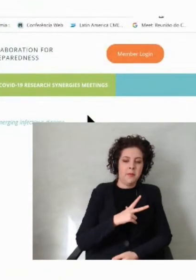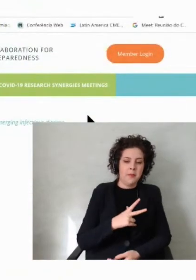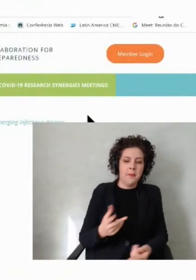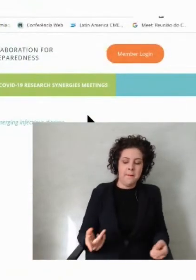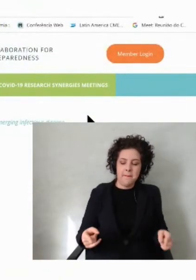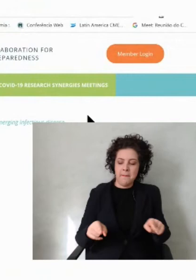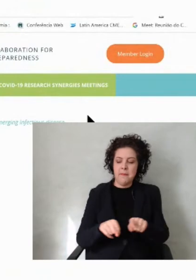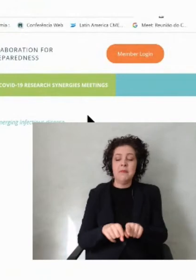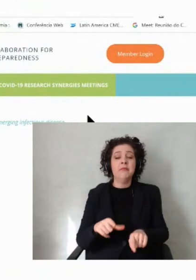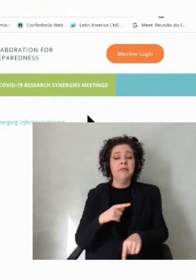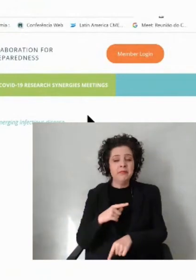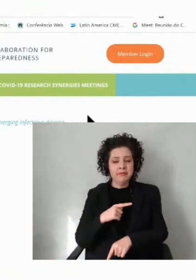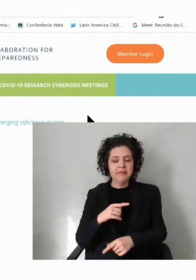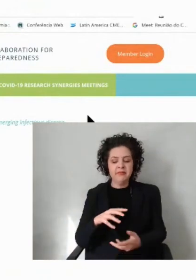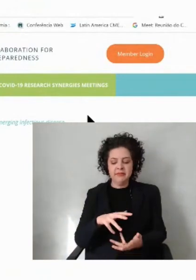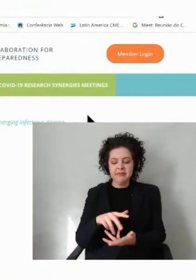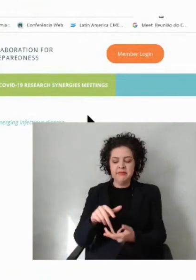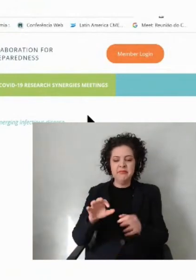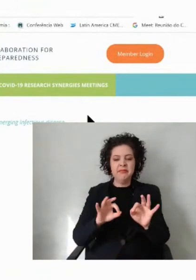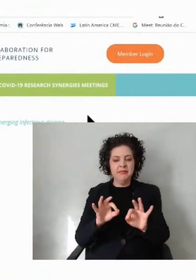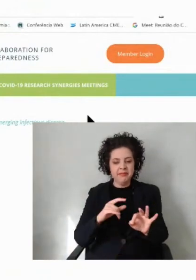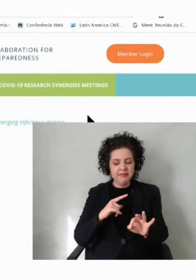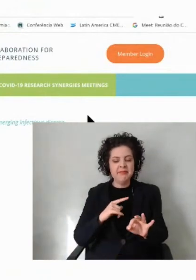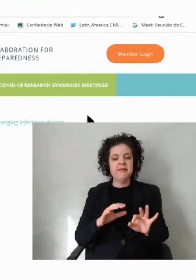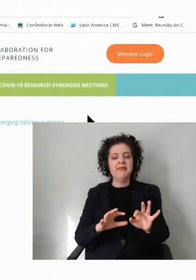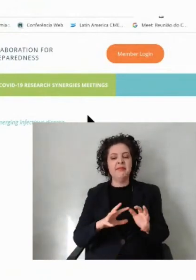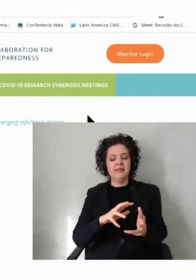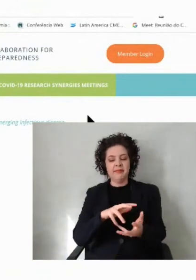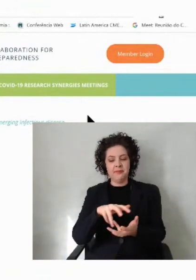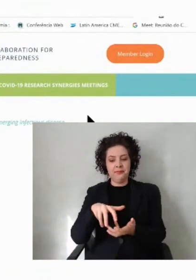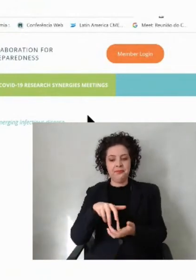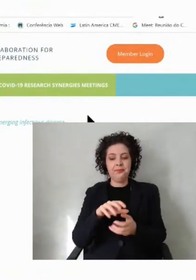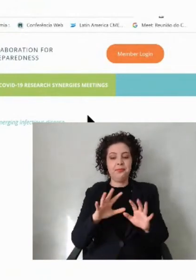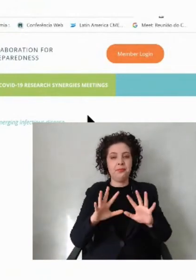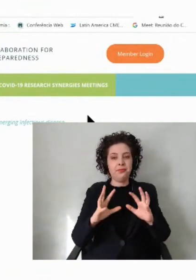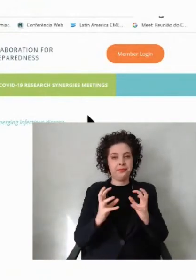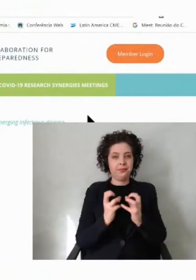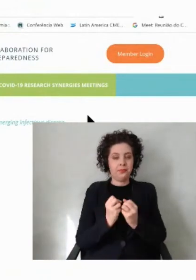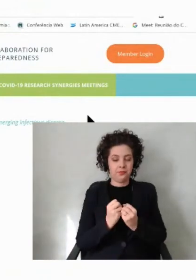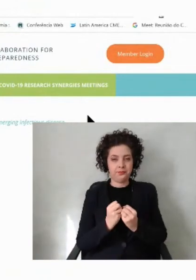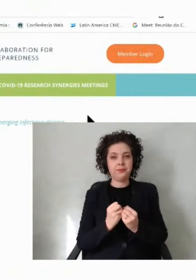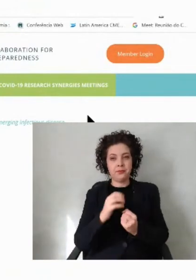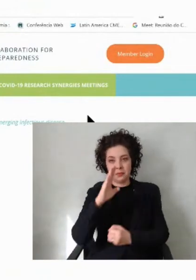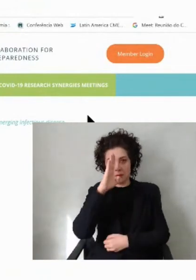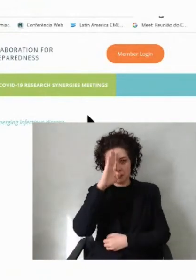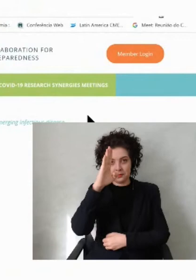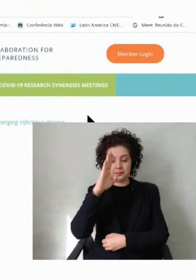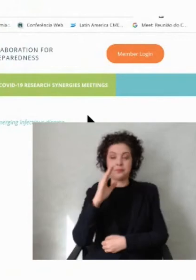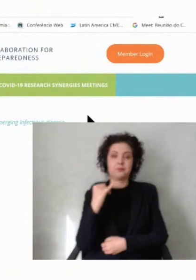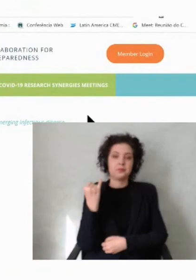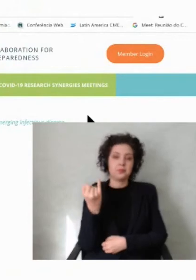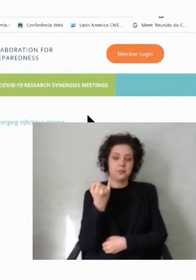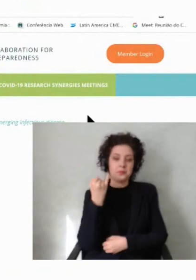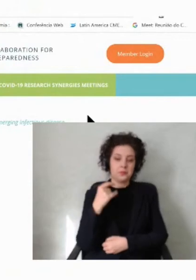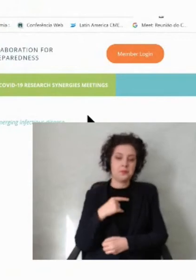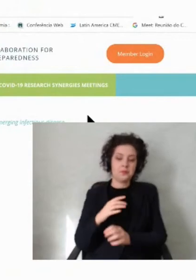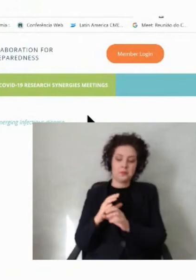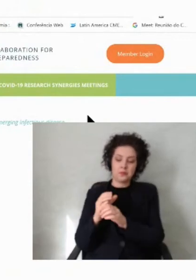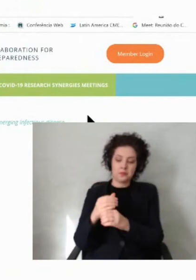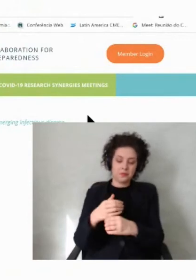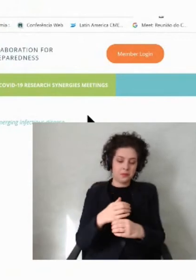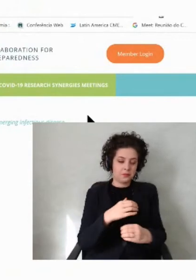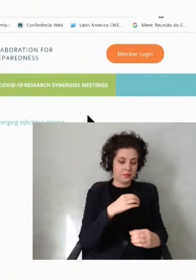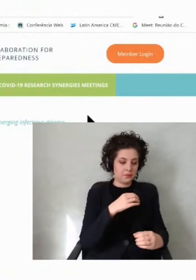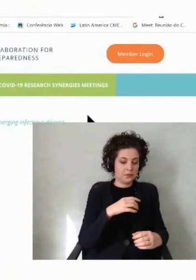organização global. Então, a Organização Mundial de Saúde, claro, tem uma grande rede de laboratórios que